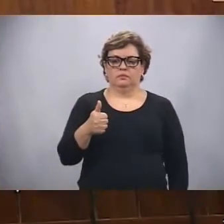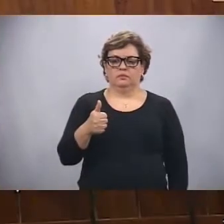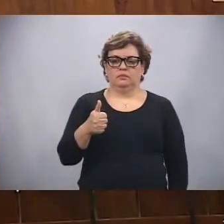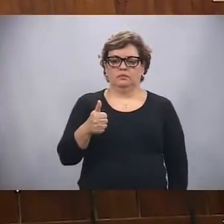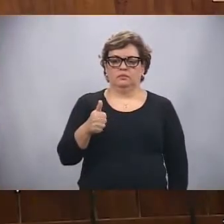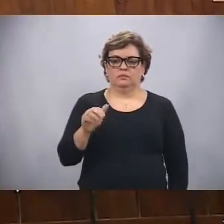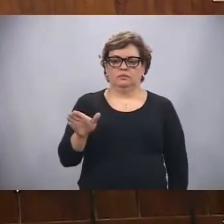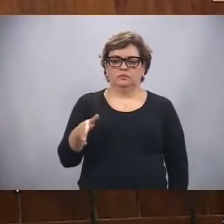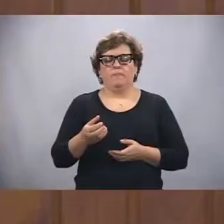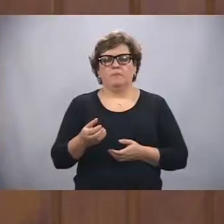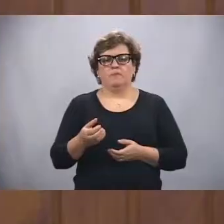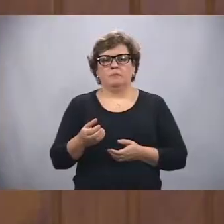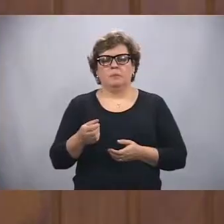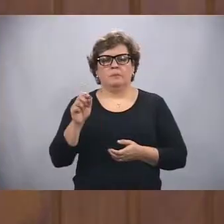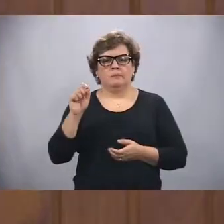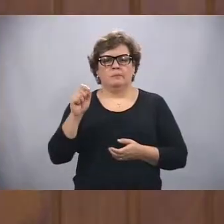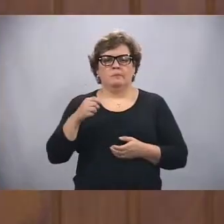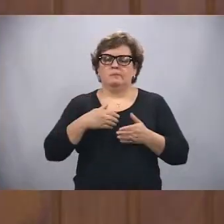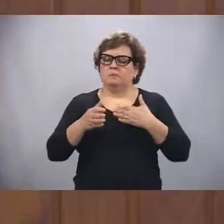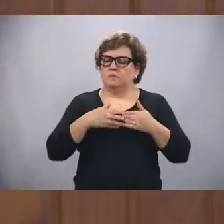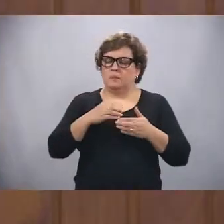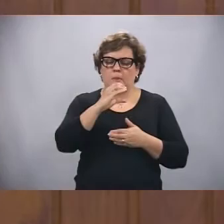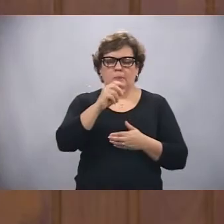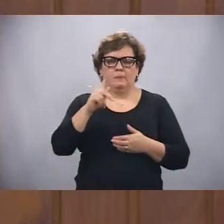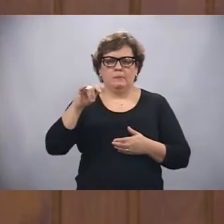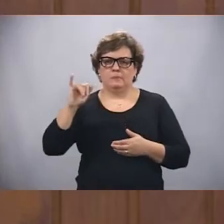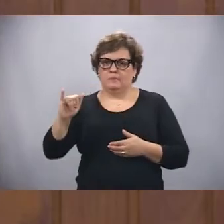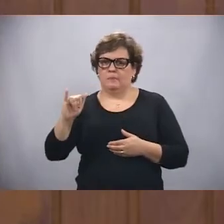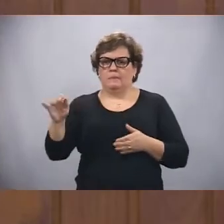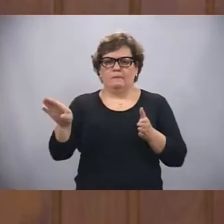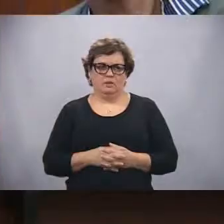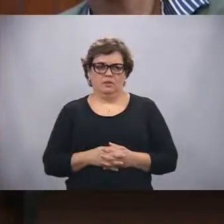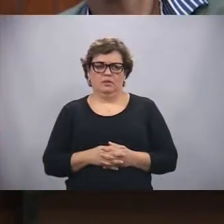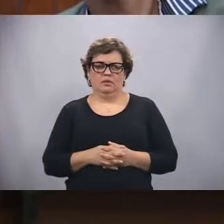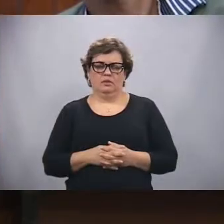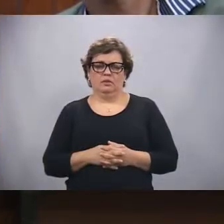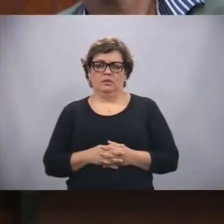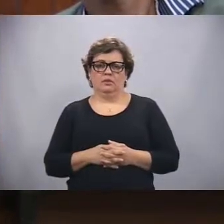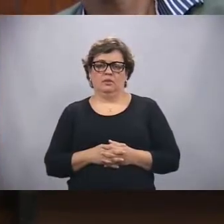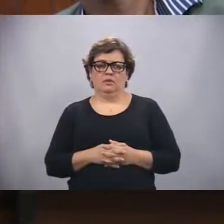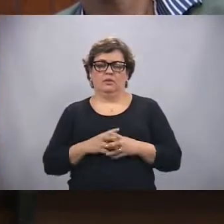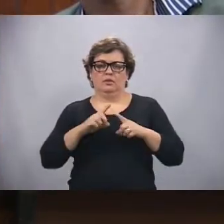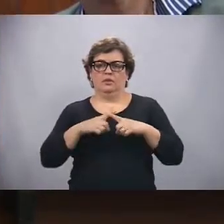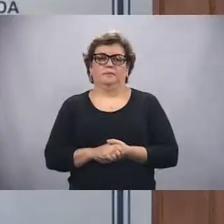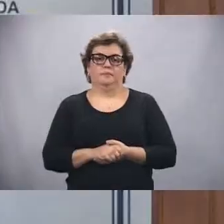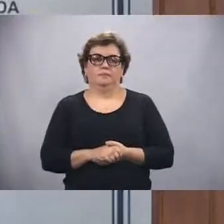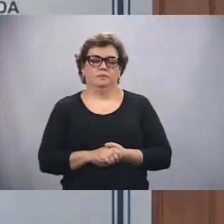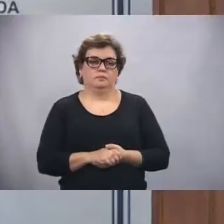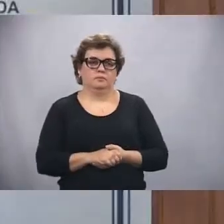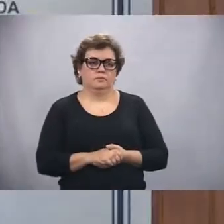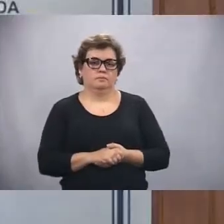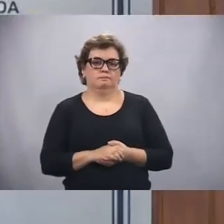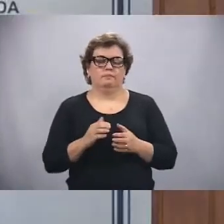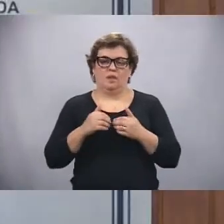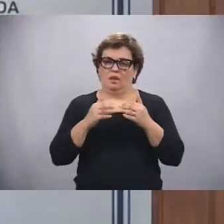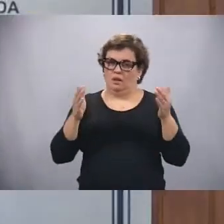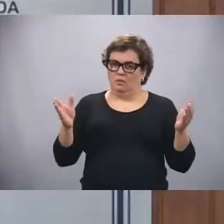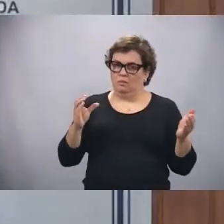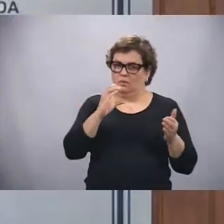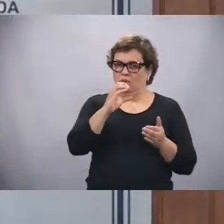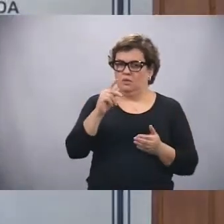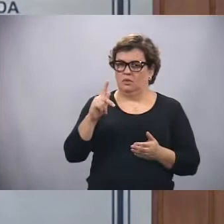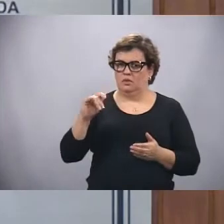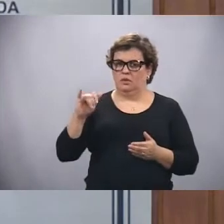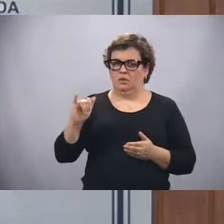quantidade qualquer tipo de CPI que vier eu sou favorável sou favorável a vestigação a também sou a favor da CPI abertura de uma